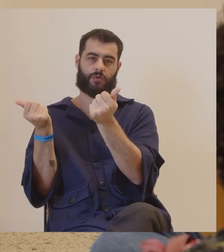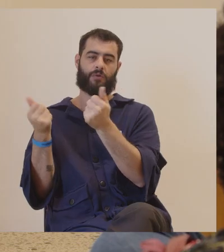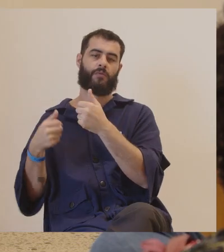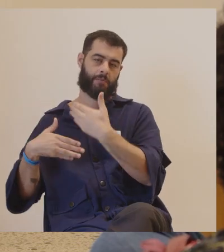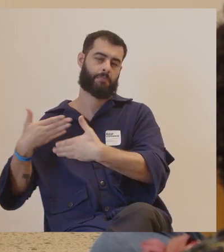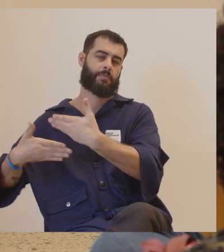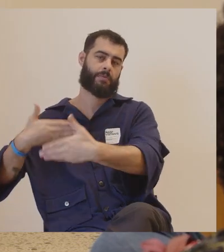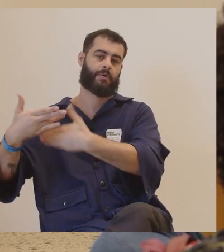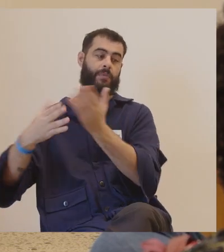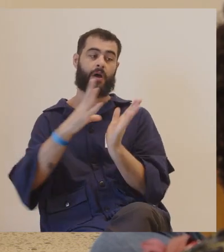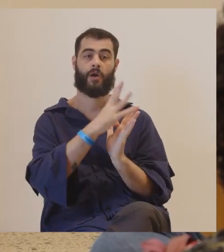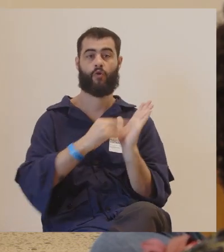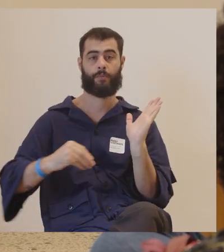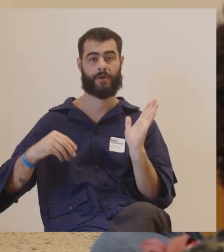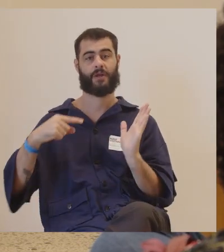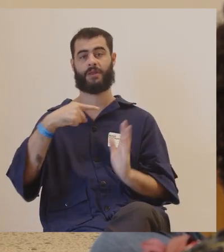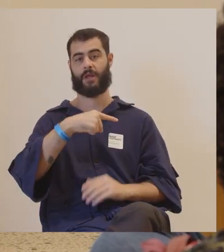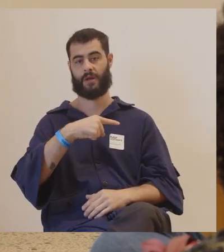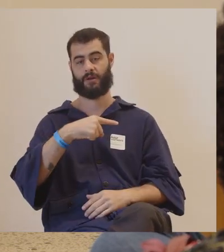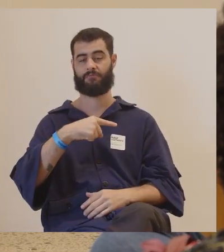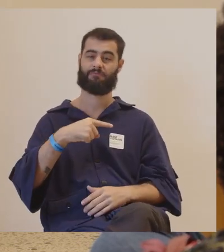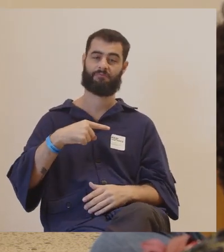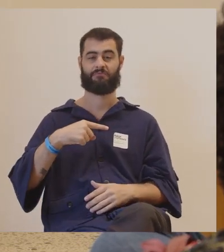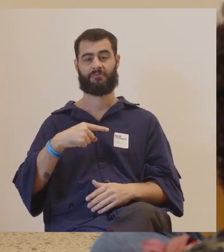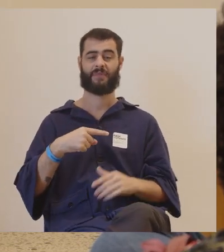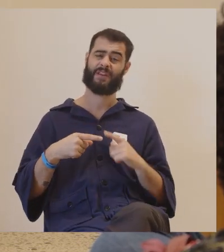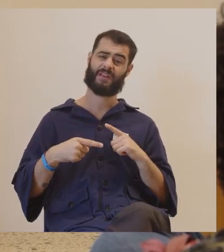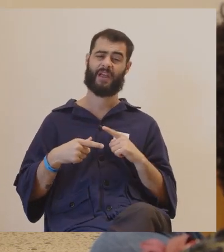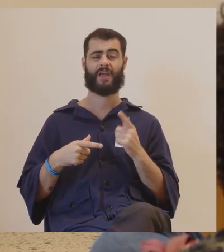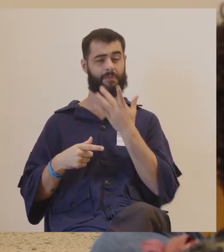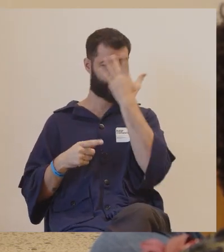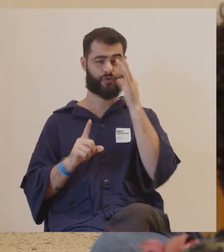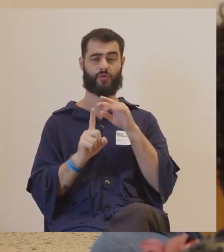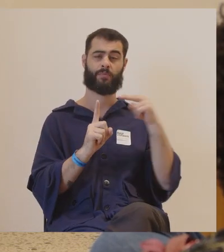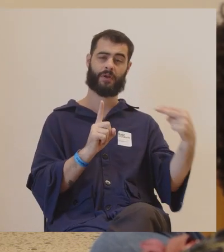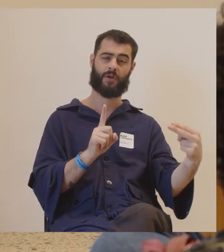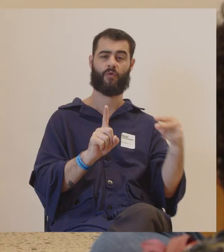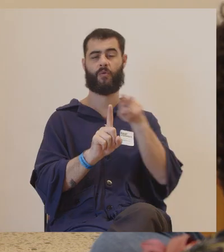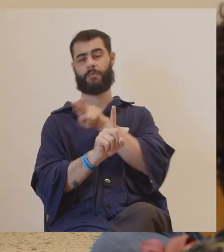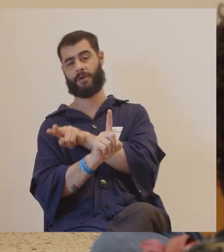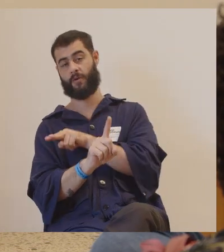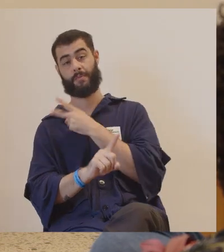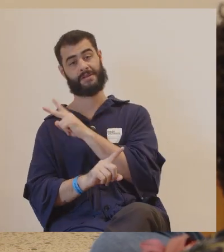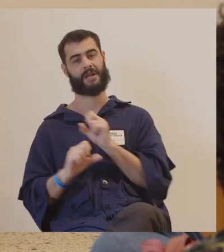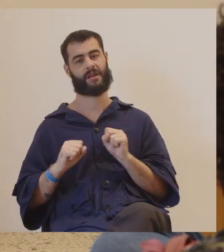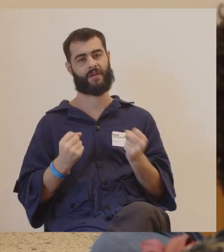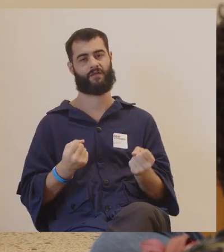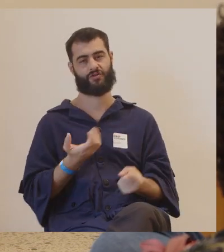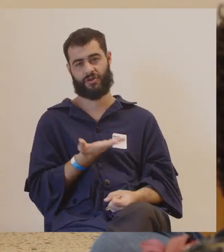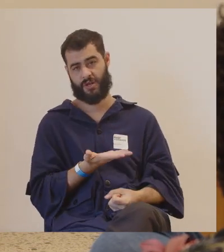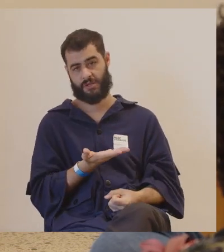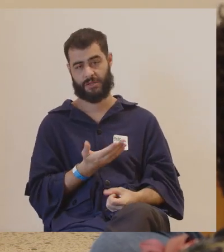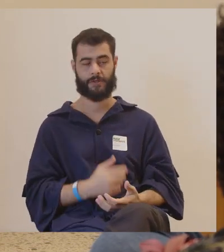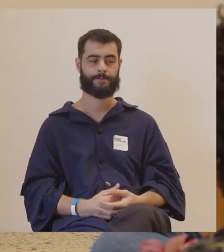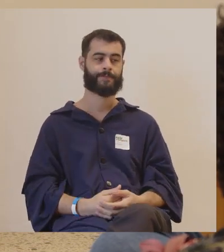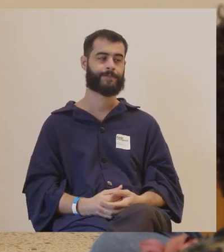isso, enfim, mas era uma defesa que o Clement Greenberg fazia. E, claro, quando a gente está